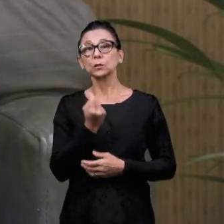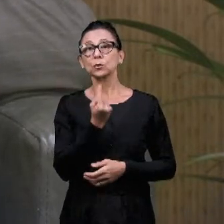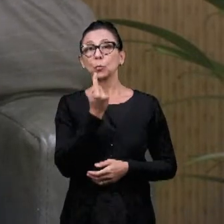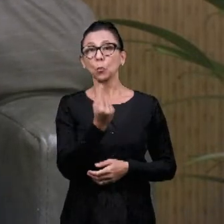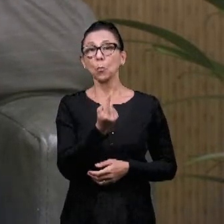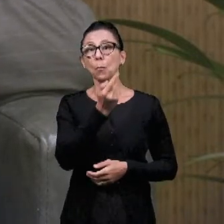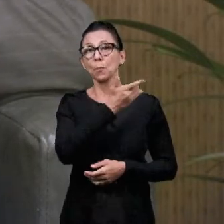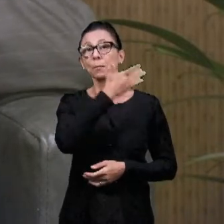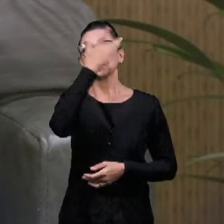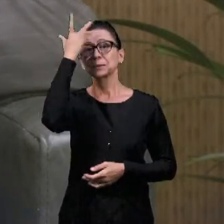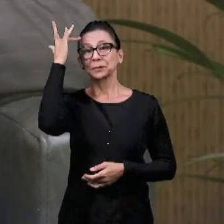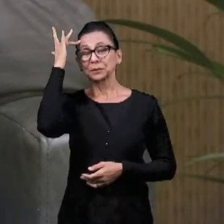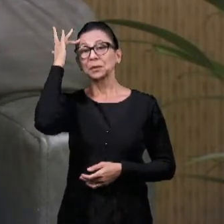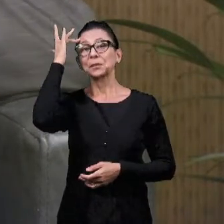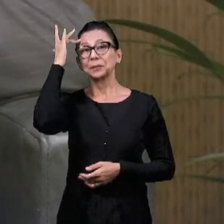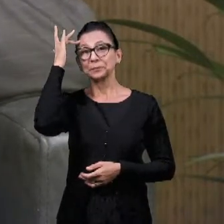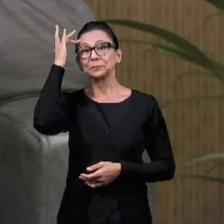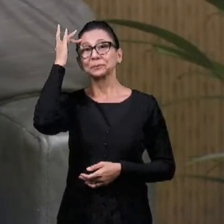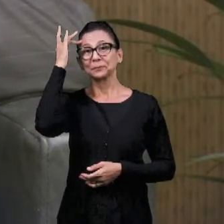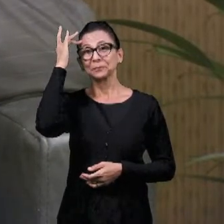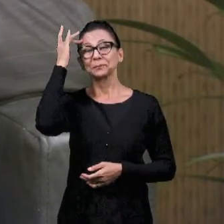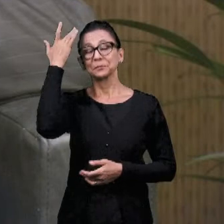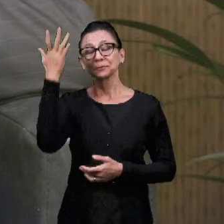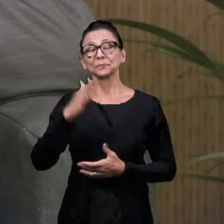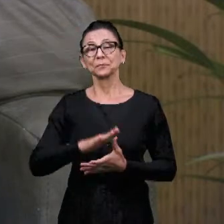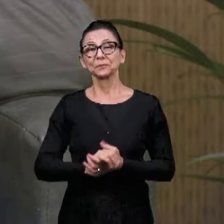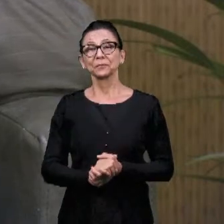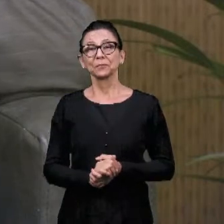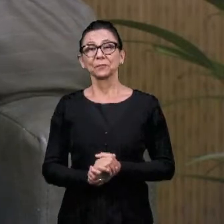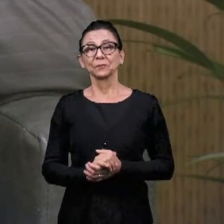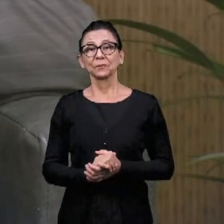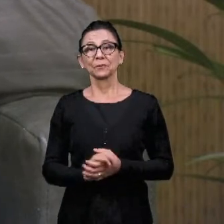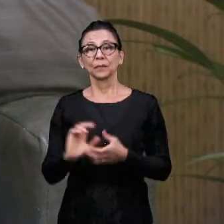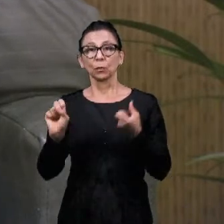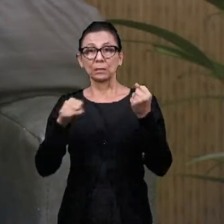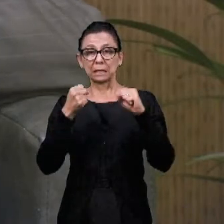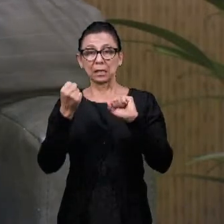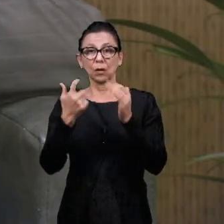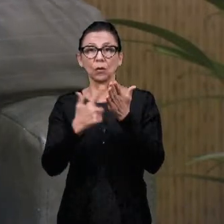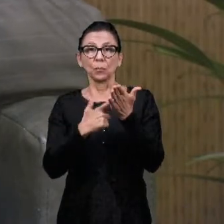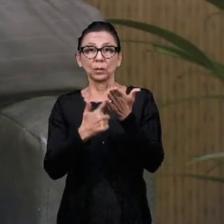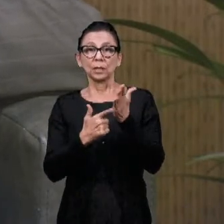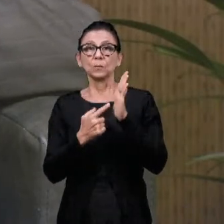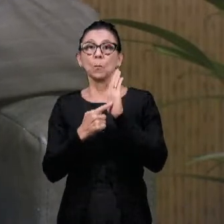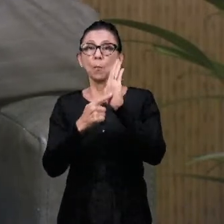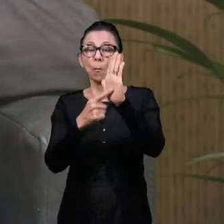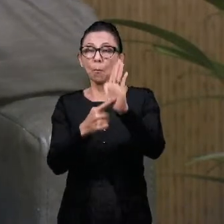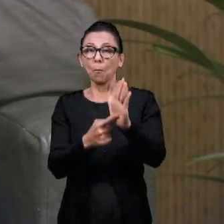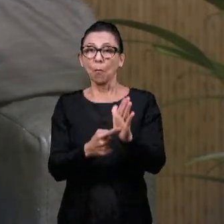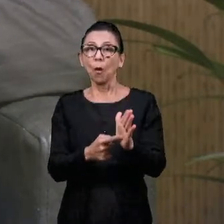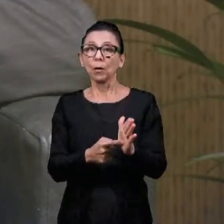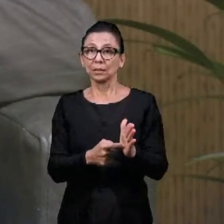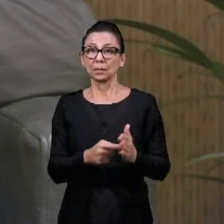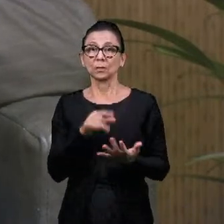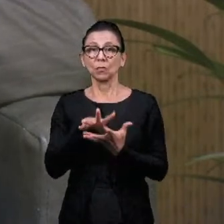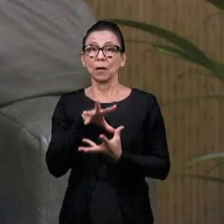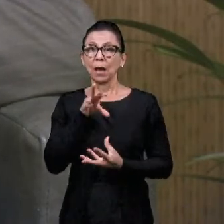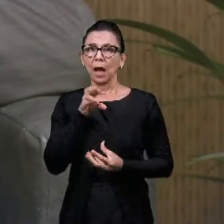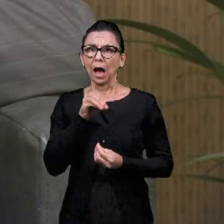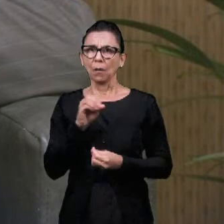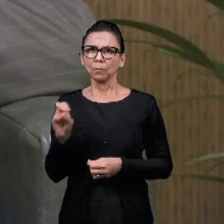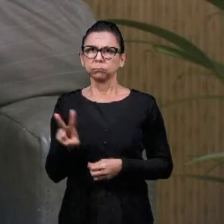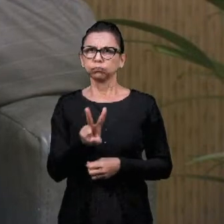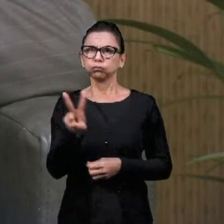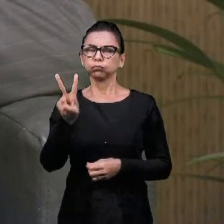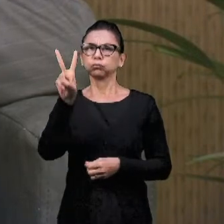vale... Tem um salmo que diz que o preço de uma alma é caríssimo, não é? E